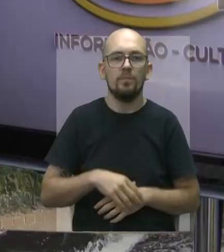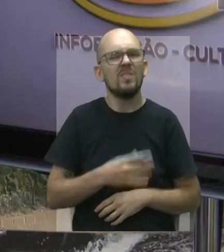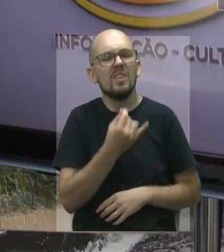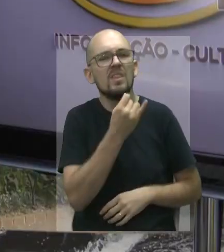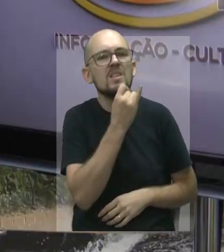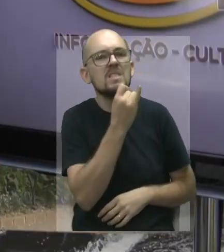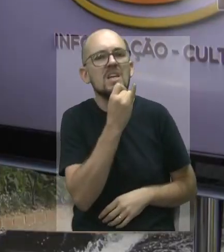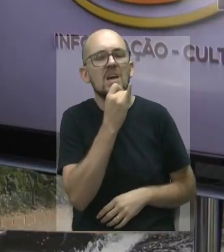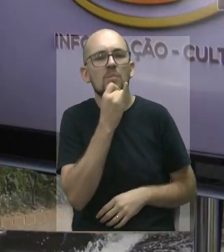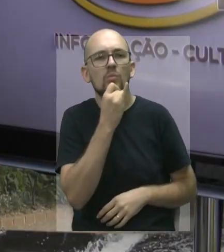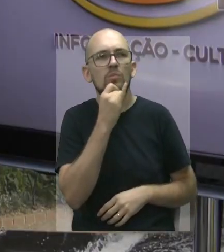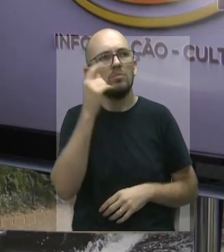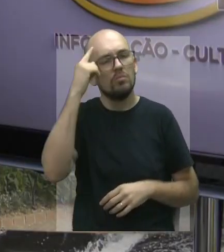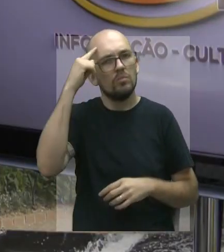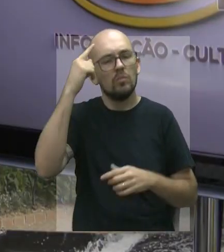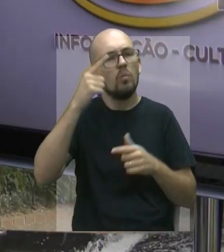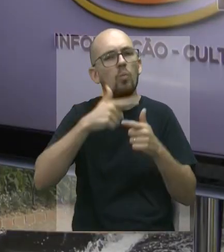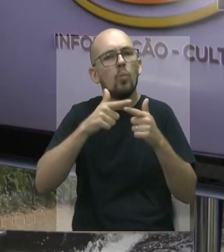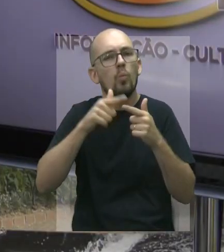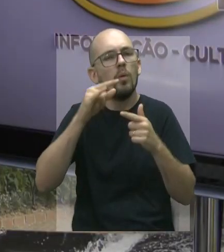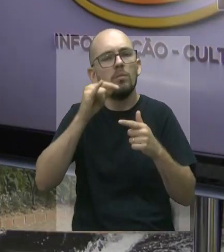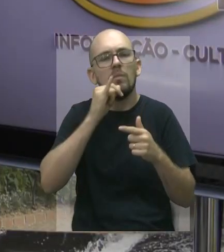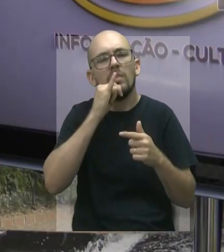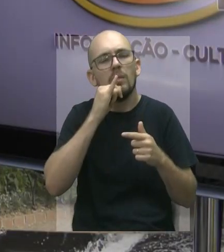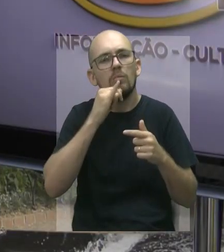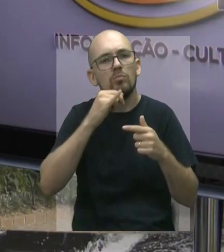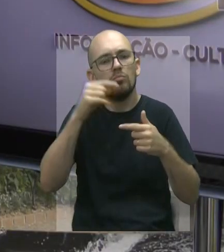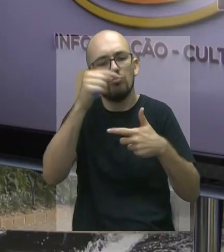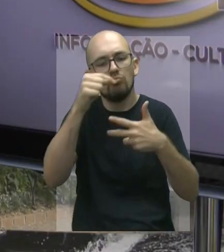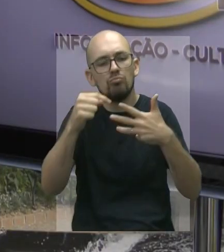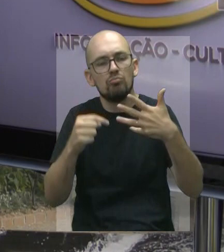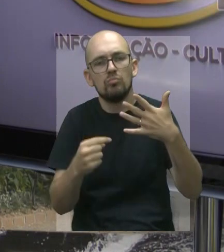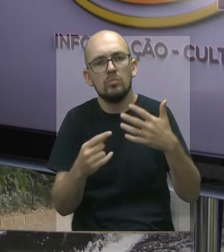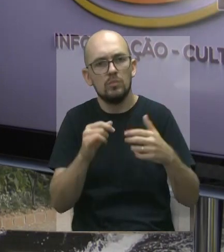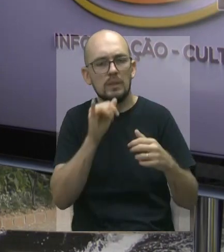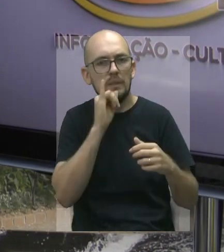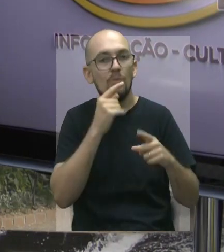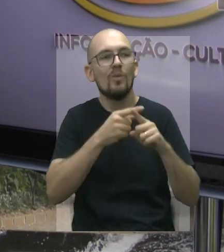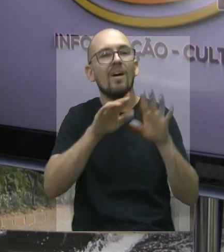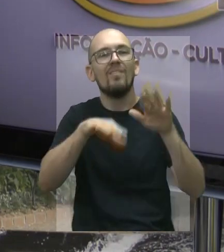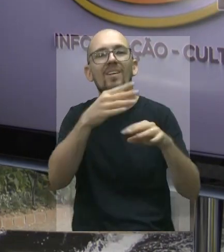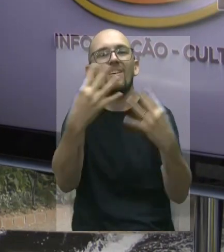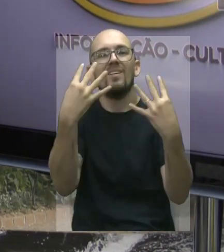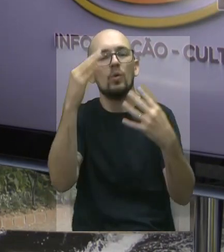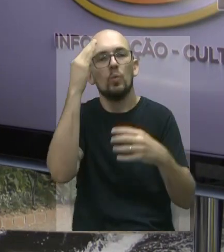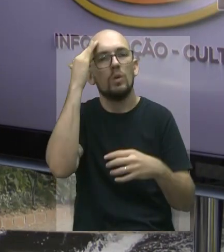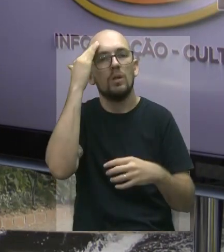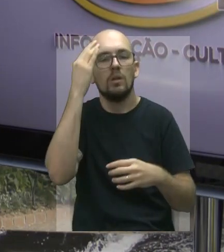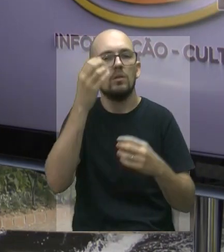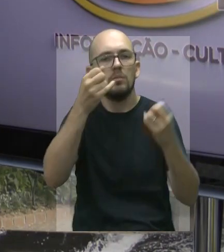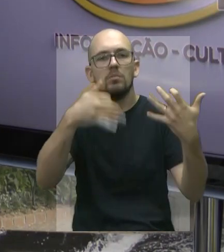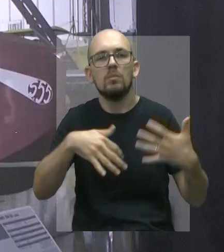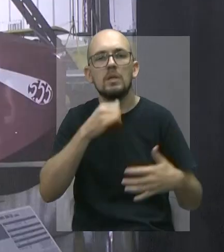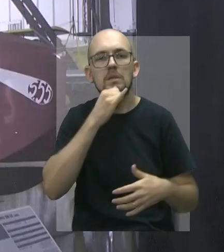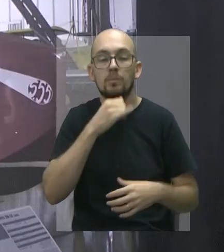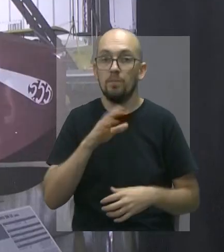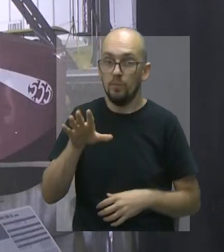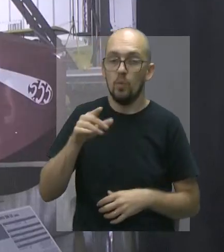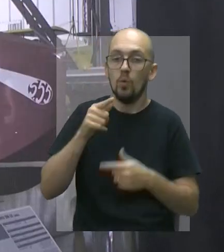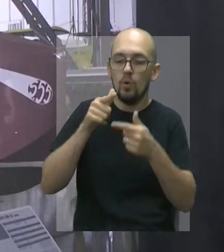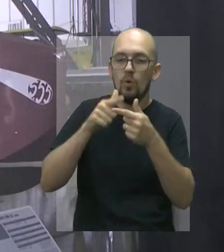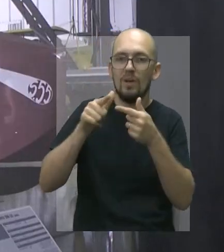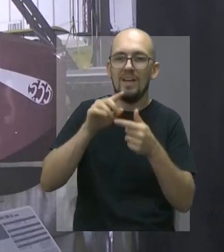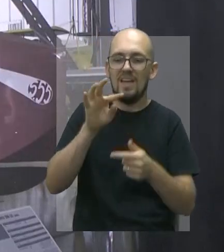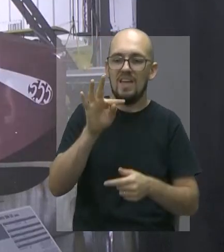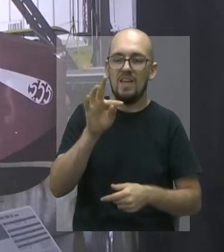exemplo, um transtorno mental? Para o pessoal de casa entender, para a gente exemplificar e colocar isso na prática. Tá. O transtorno mental, ele é o